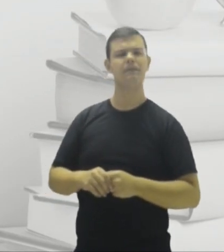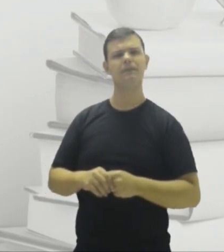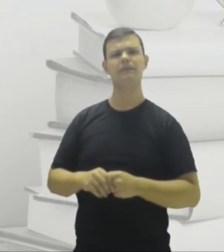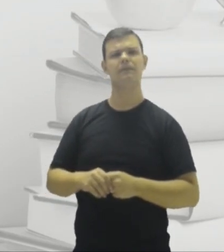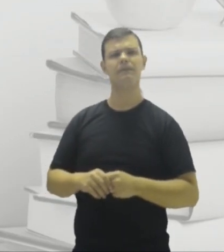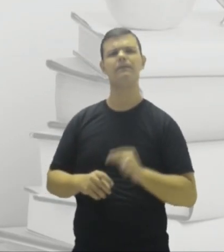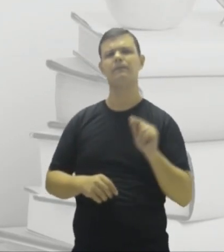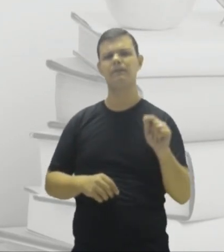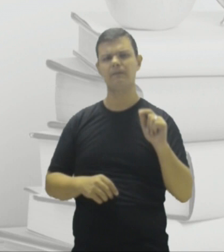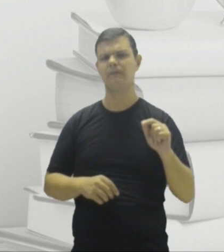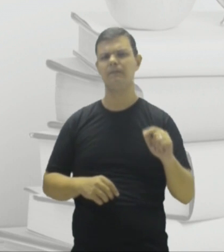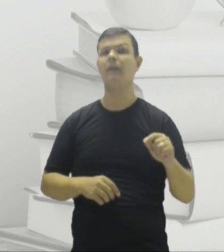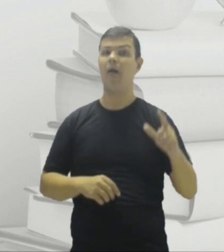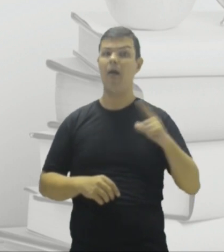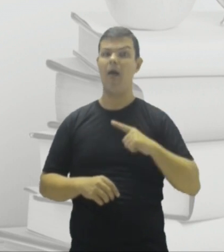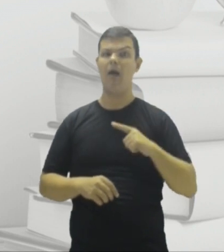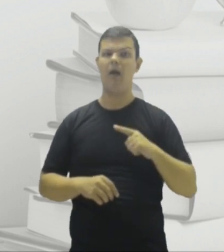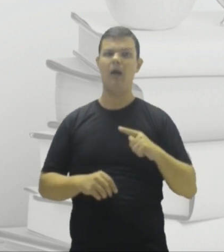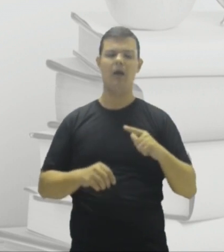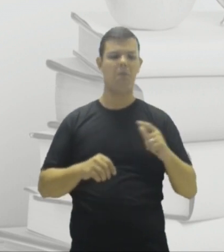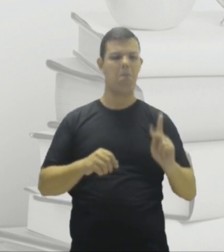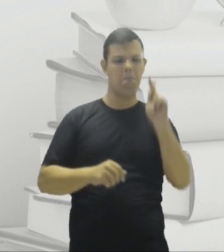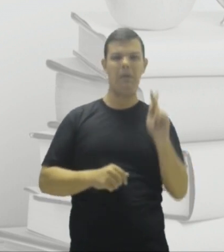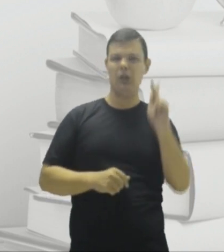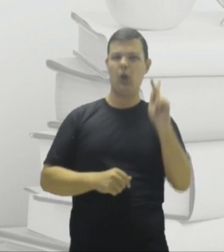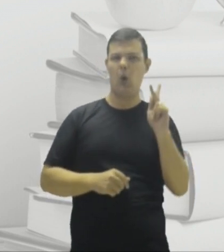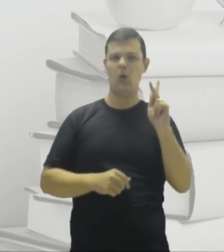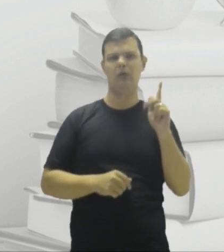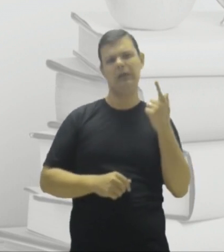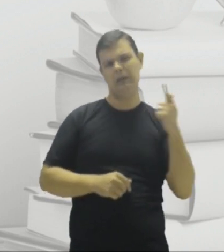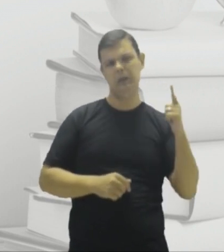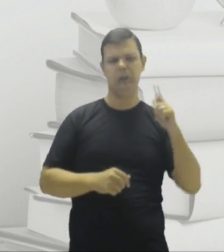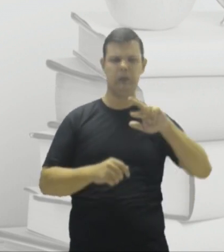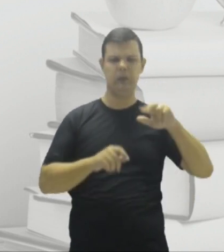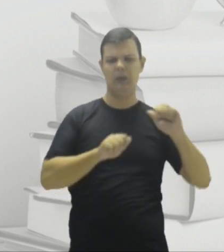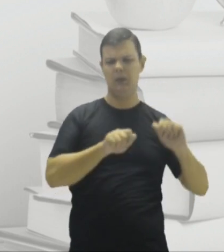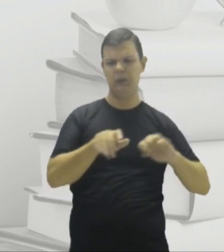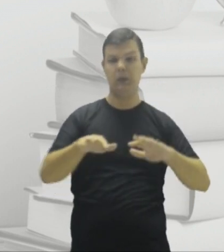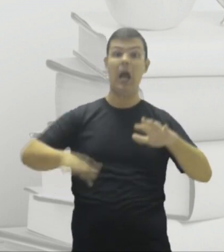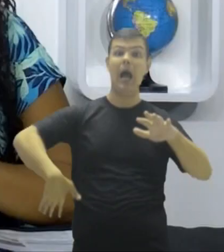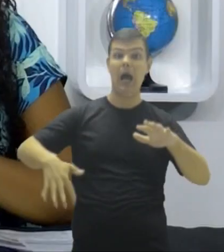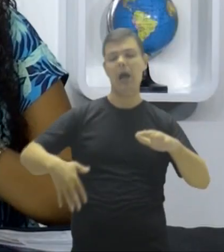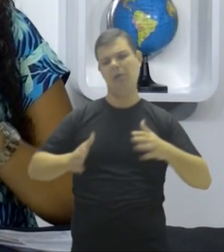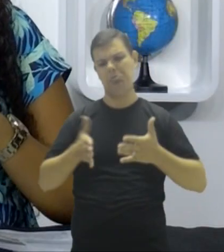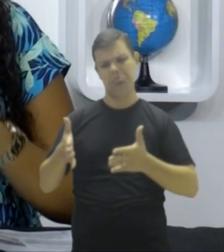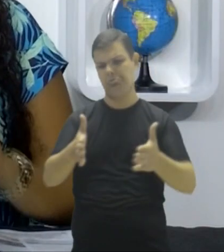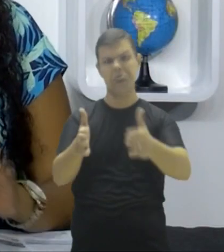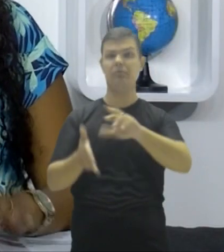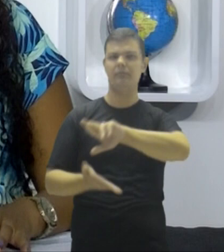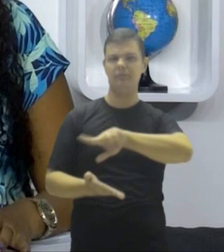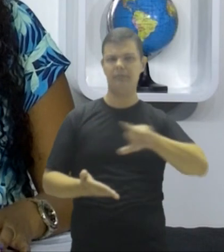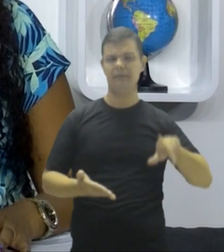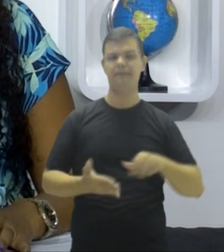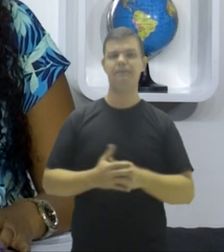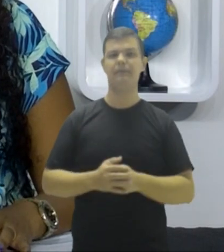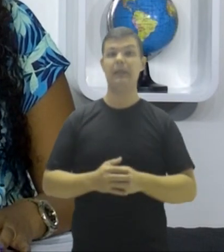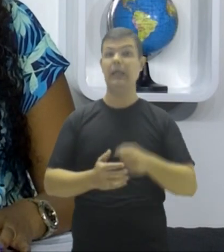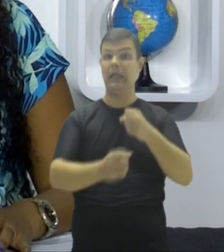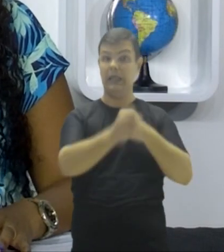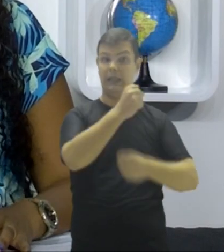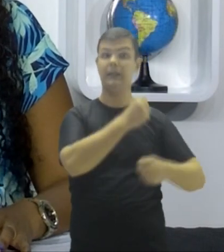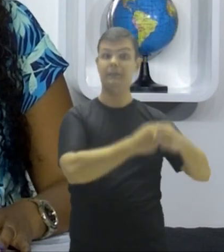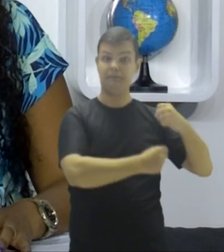Olha só, a maré negra é o derramamento de petróleo e seus derivados nos mares e oceanos. No ano